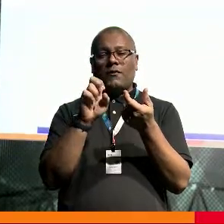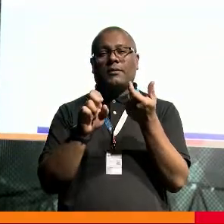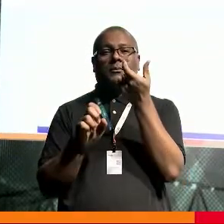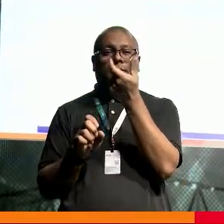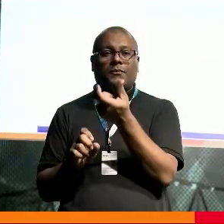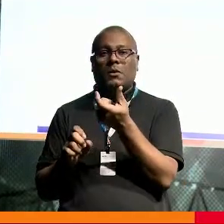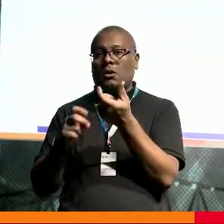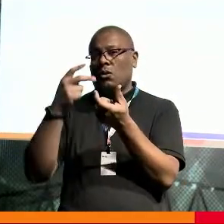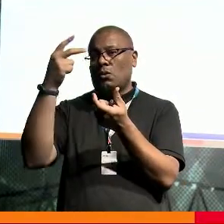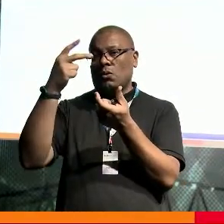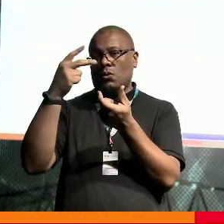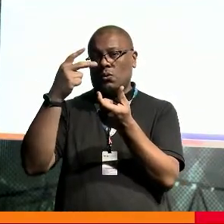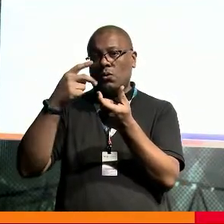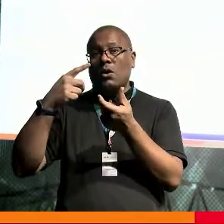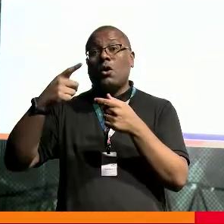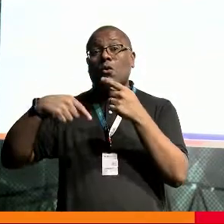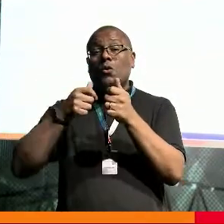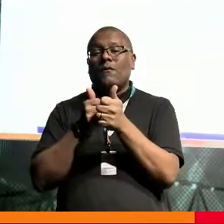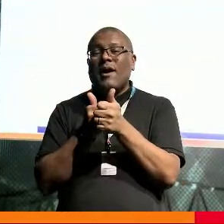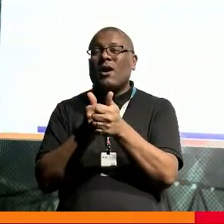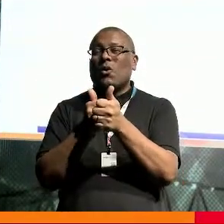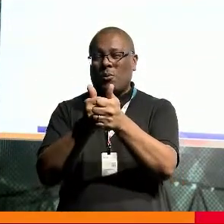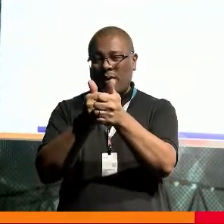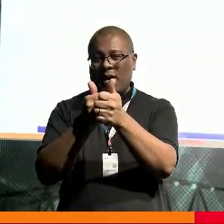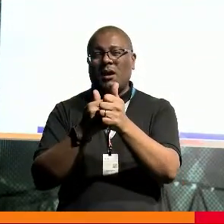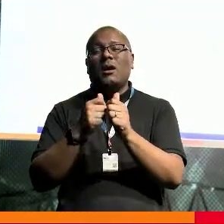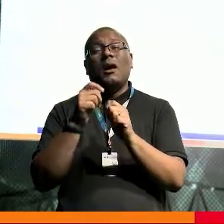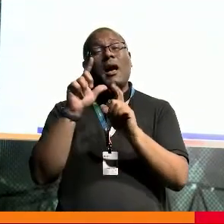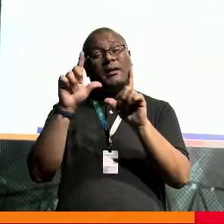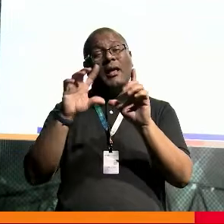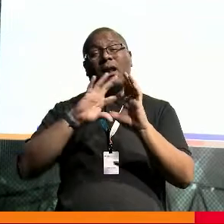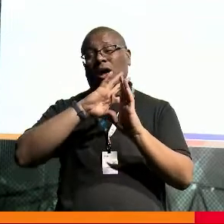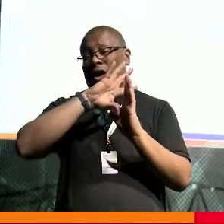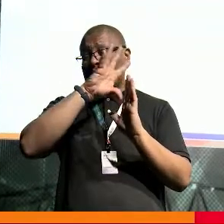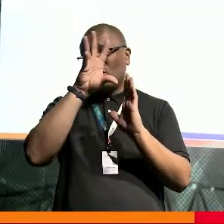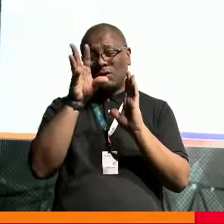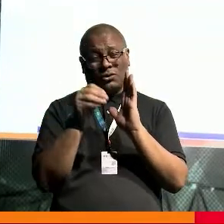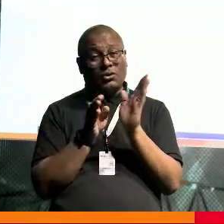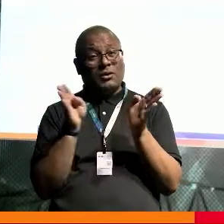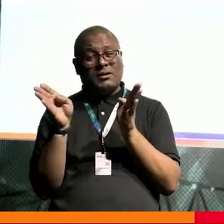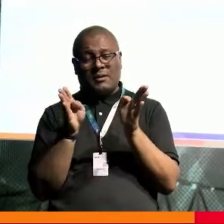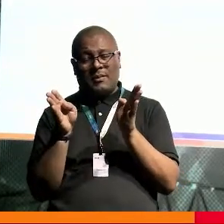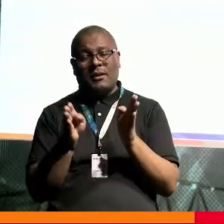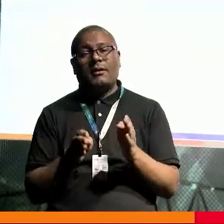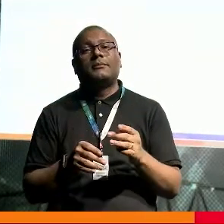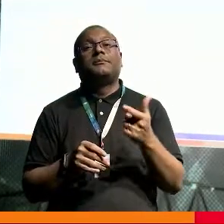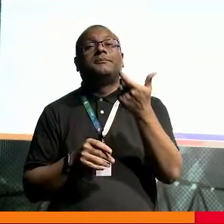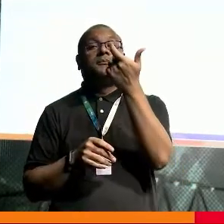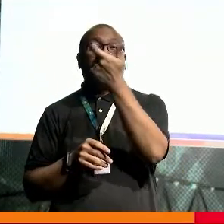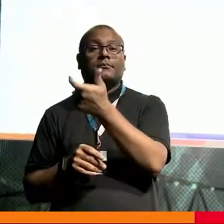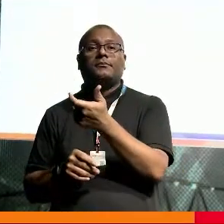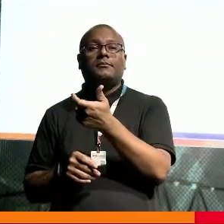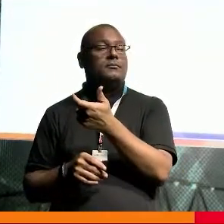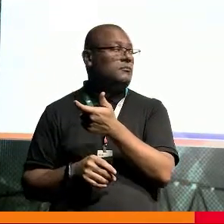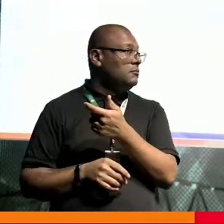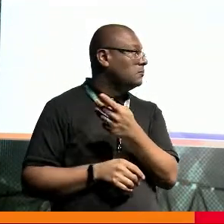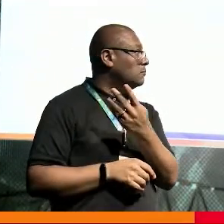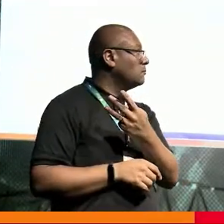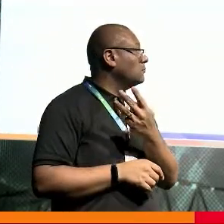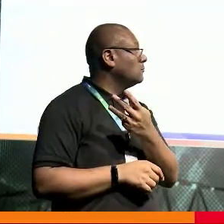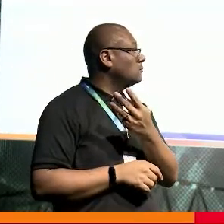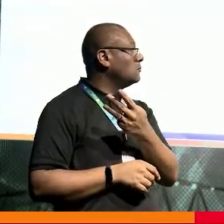fazer realmente o Run Auditor, que vai auditar a sua tela e ver os testes de acessibilidade. Desligou?